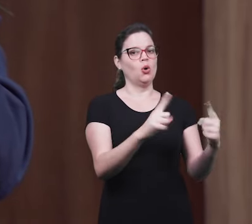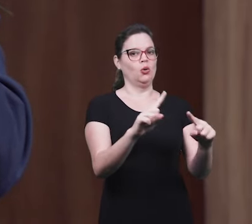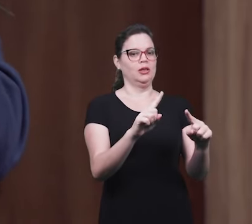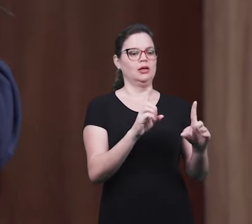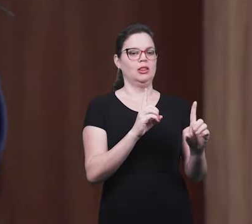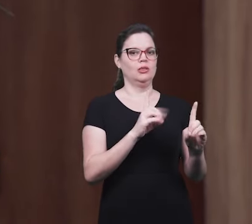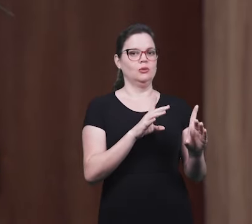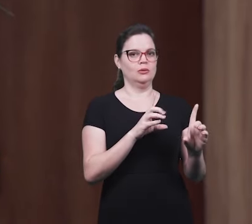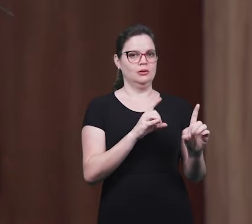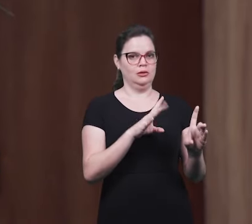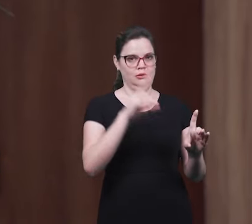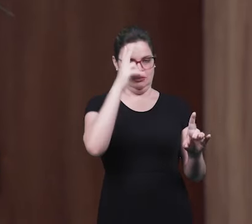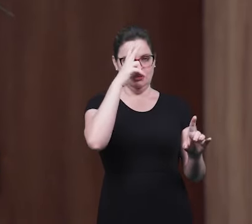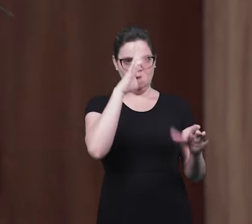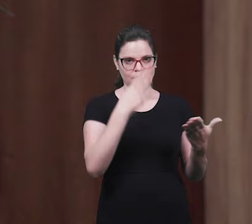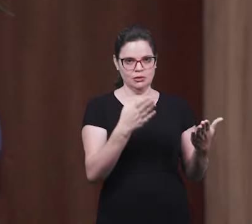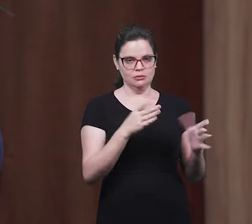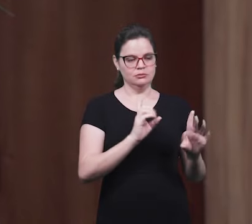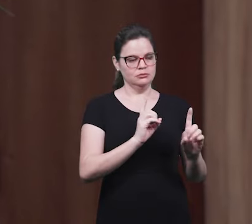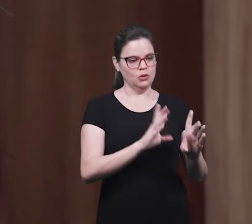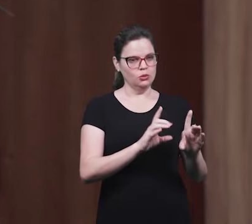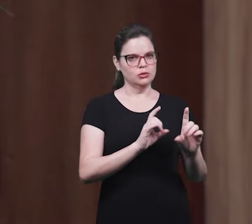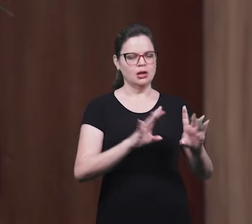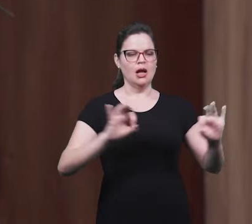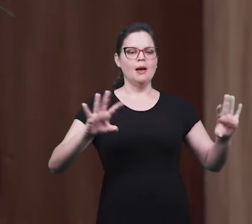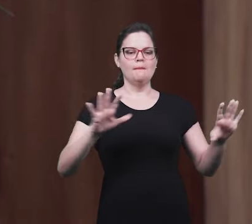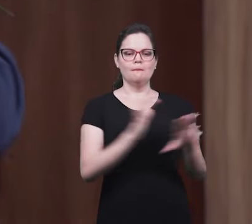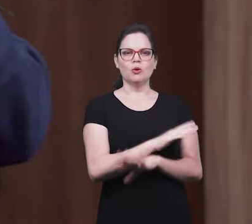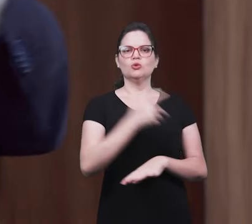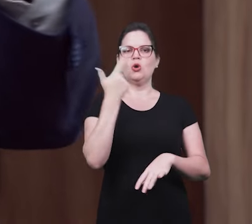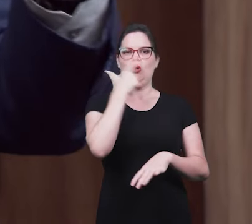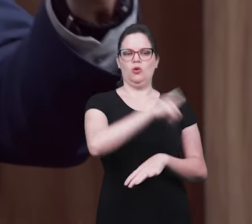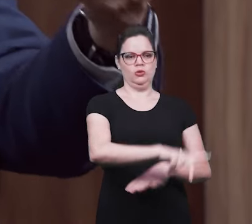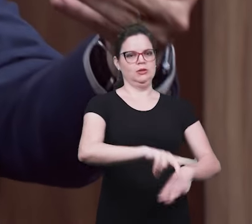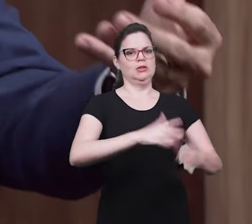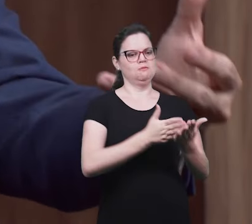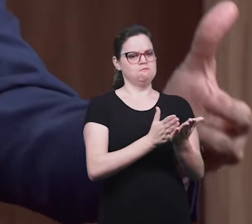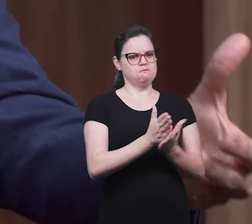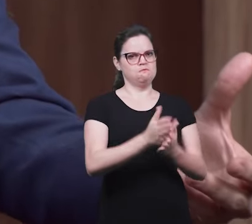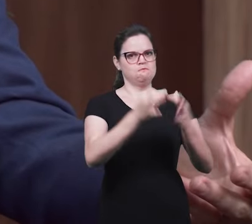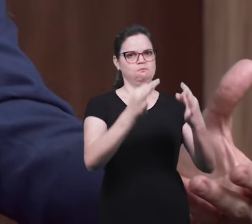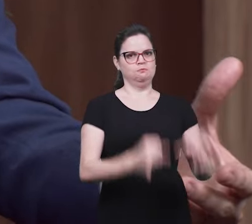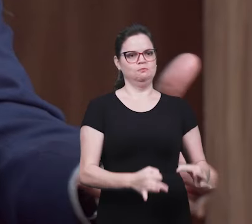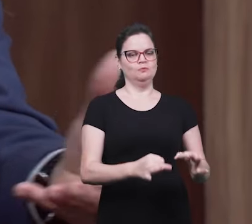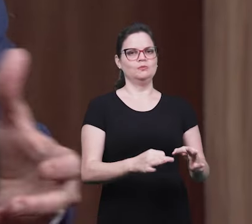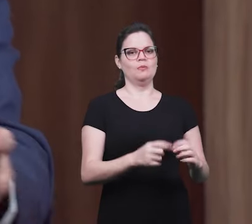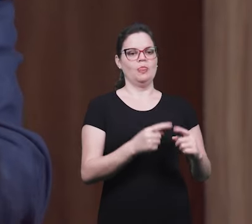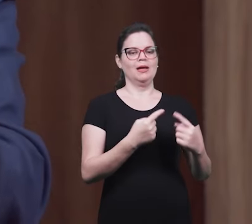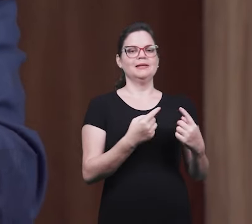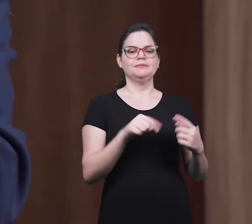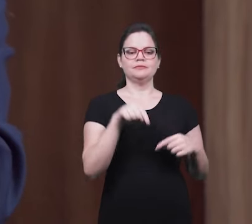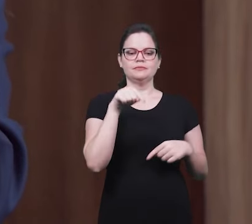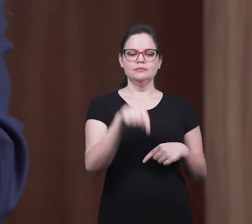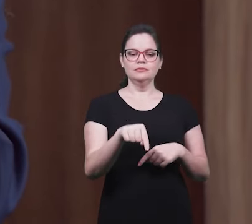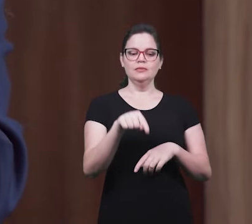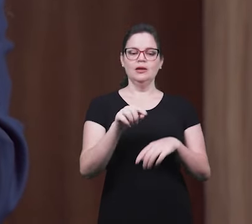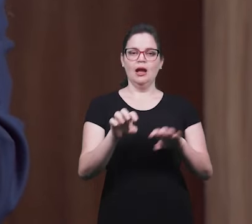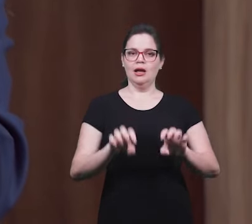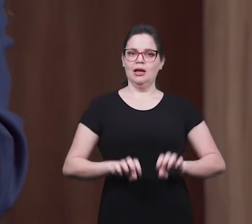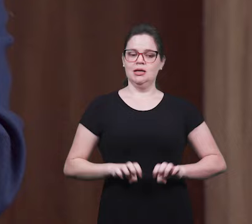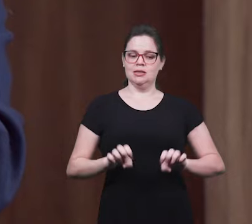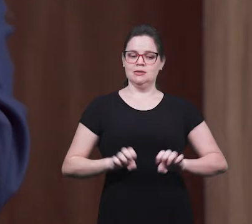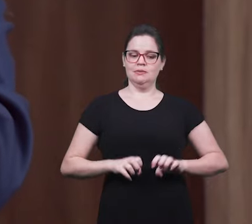à doutrina. A doutrina, por um lado, se estabeleceu, mas por outro, sofreu oposições.